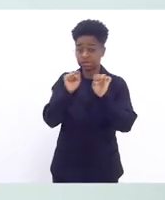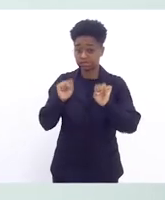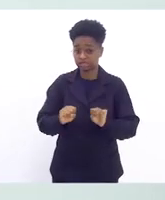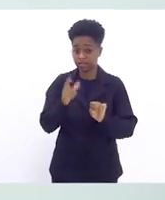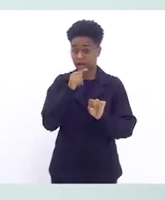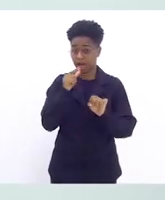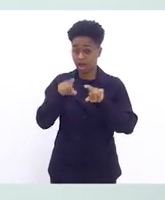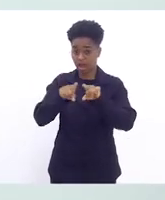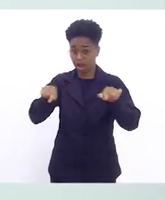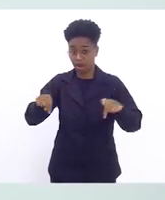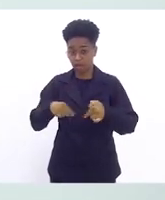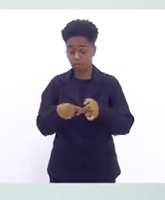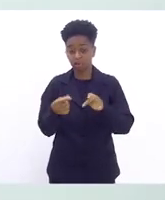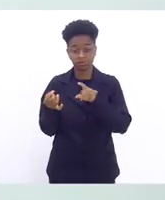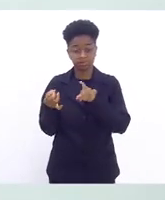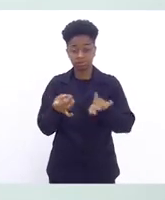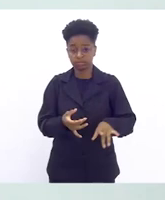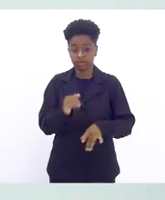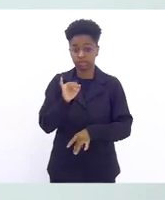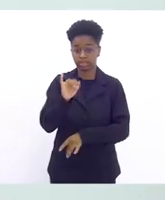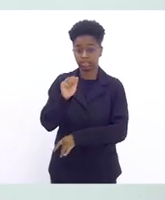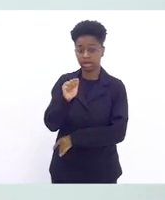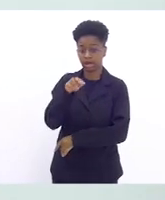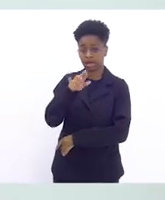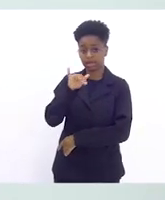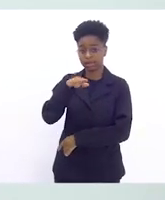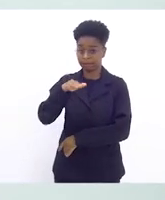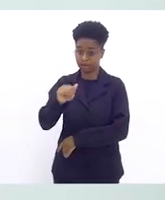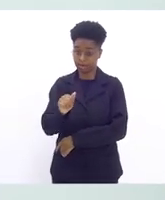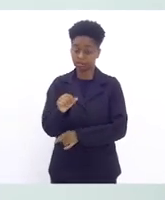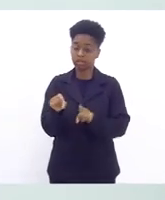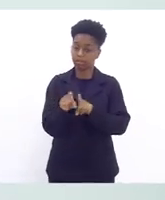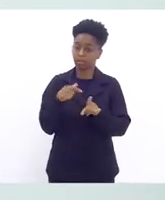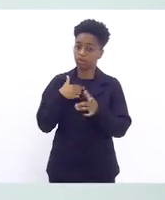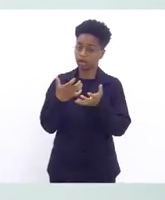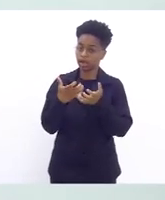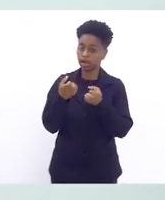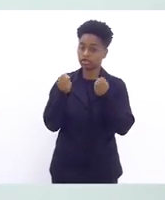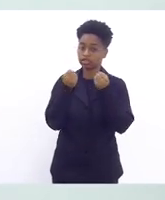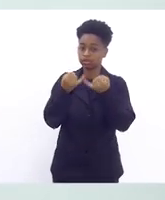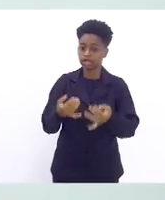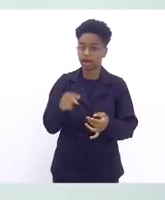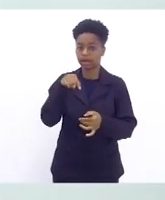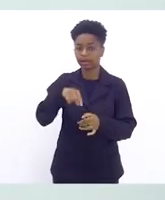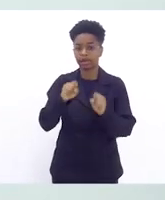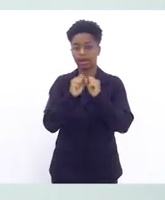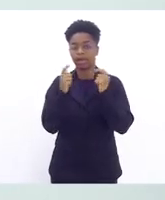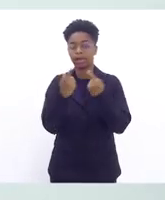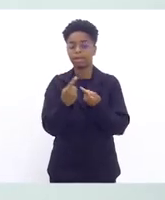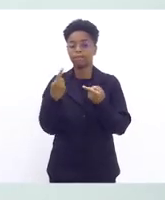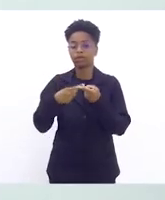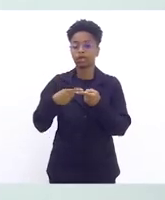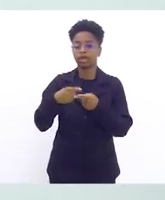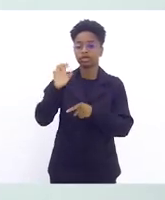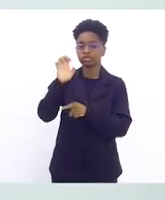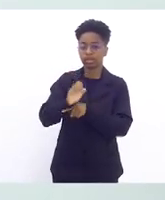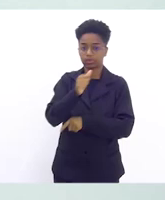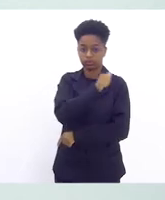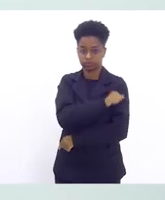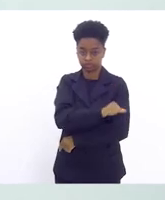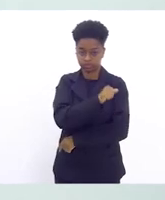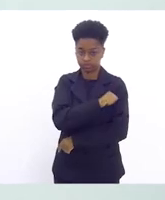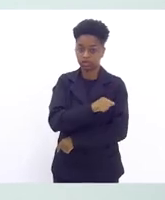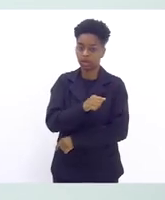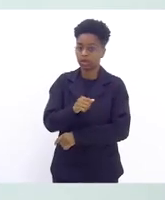Aviário dispensando o rima gostaria de trazer exclusivo para alérgico porque o próprio estado do Rio de Janeiro fez